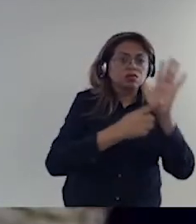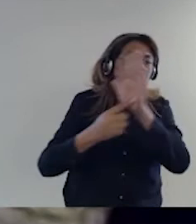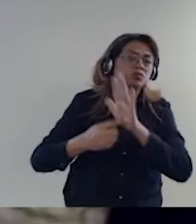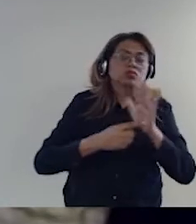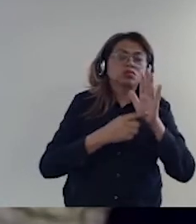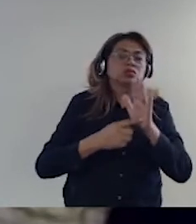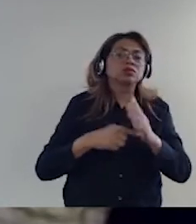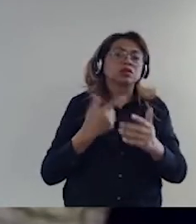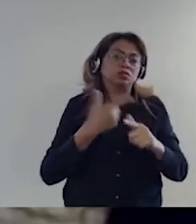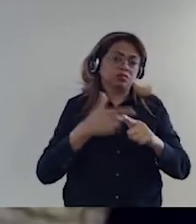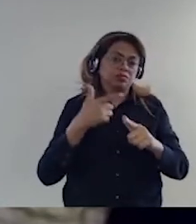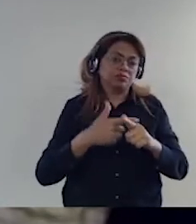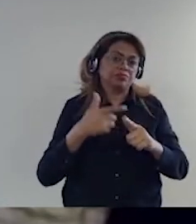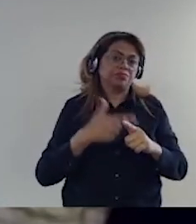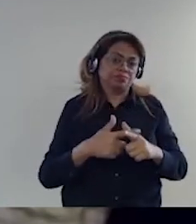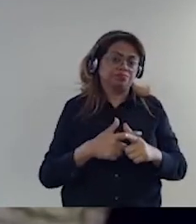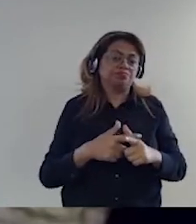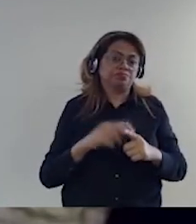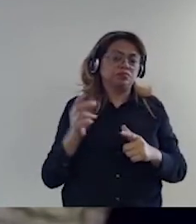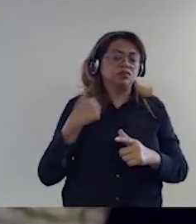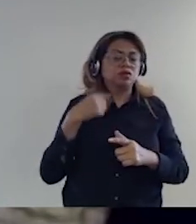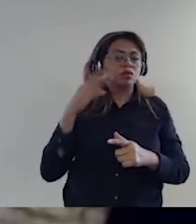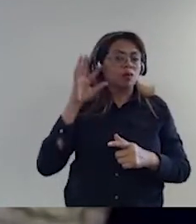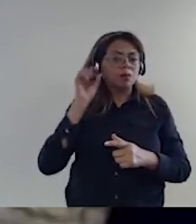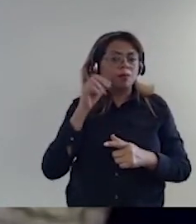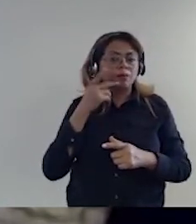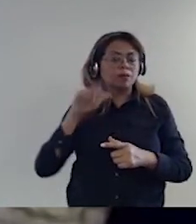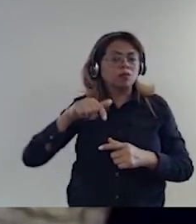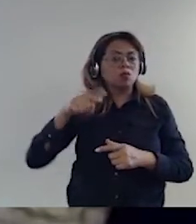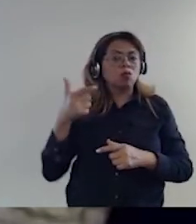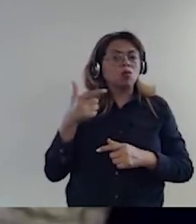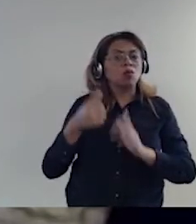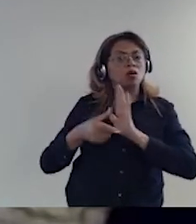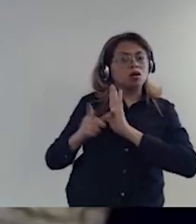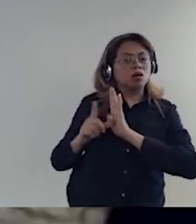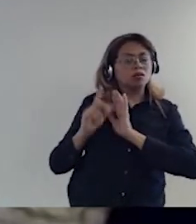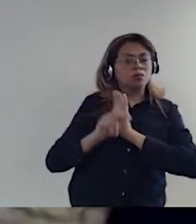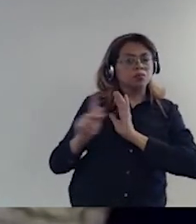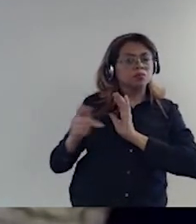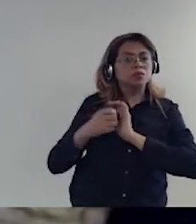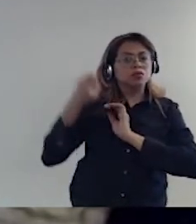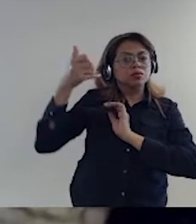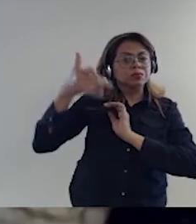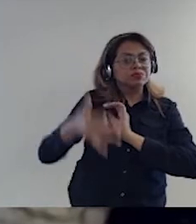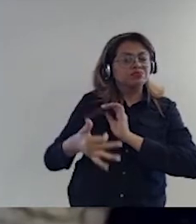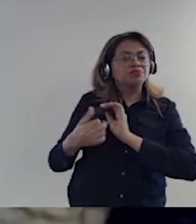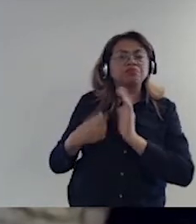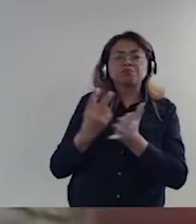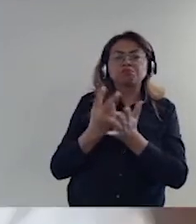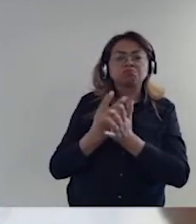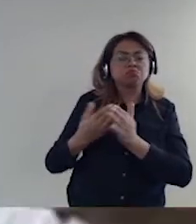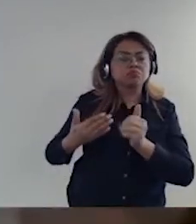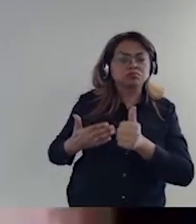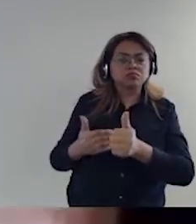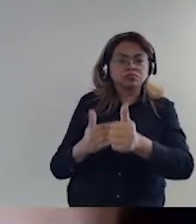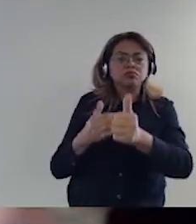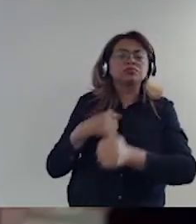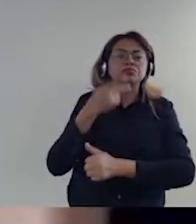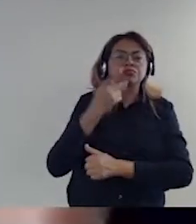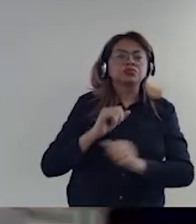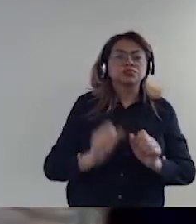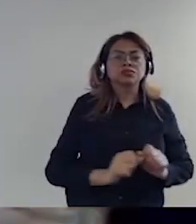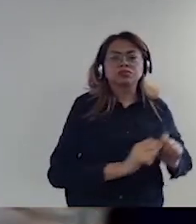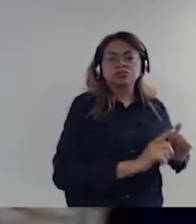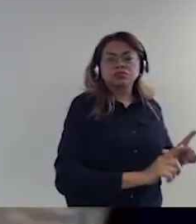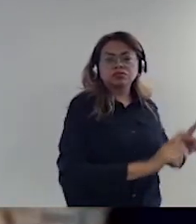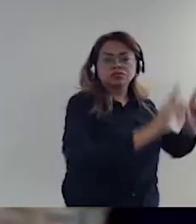E, indo ao encontro das palavras do professor Tepedino, eu diria que é mesmo assim. Eu vou dar um quadro geral,